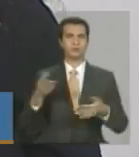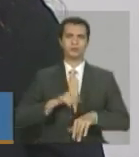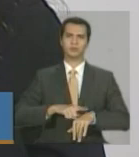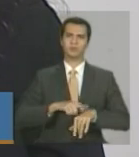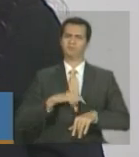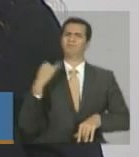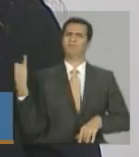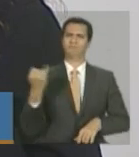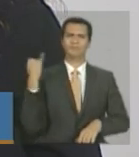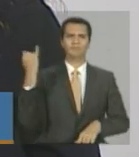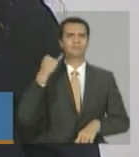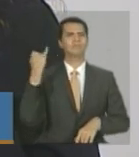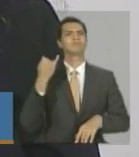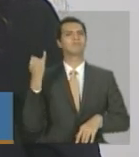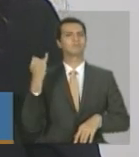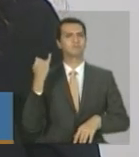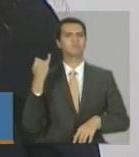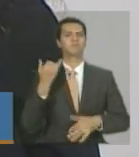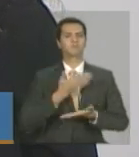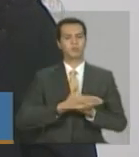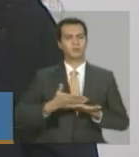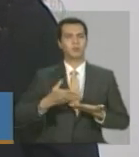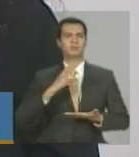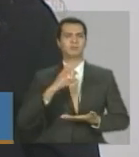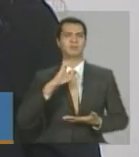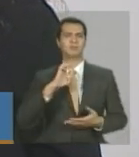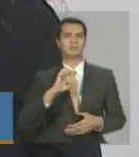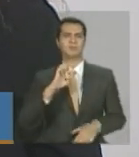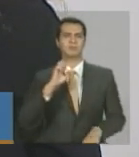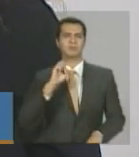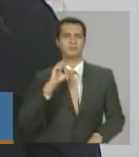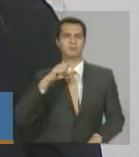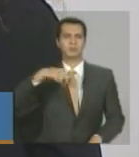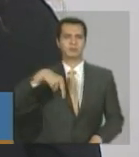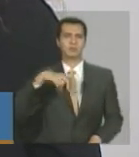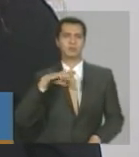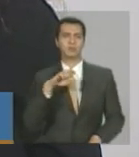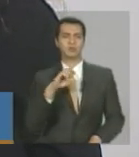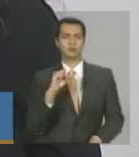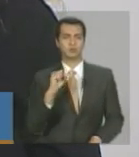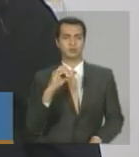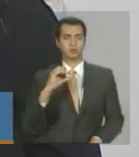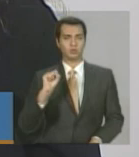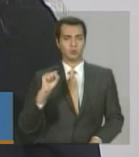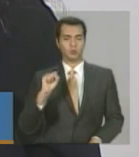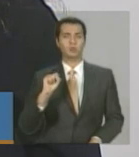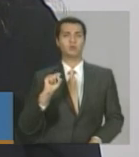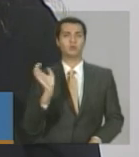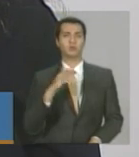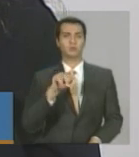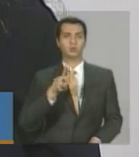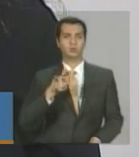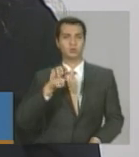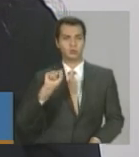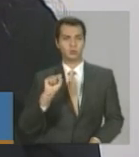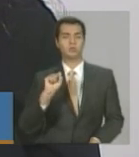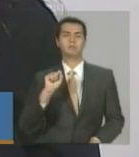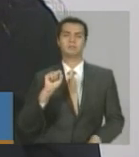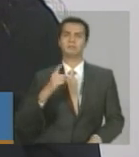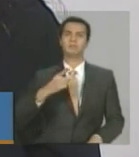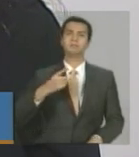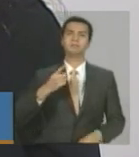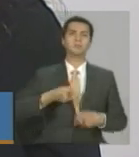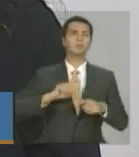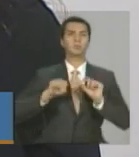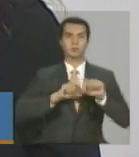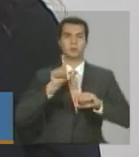tão singular para o processo do Censo SUAS, que é um processo de monitoramento que foi regulamentado por um